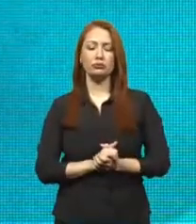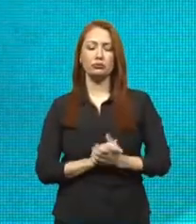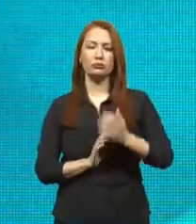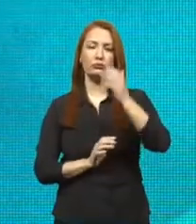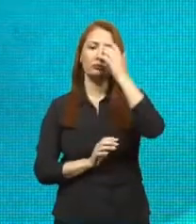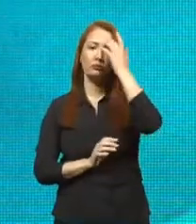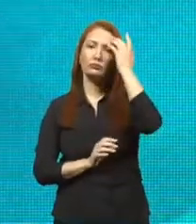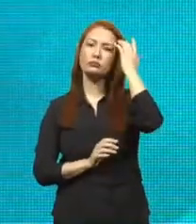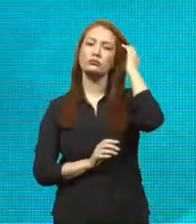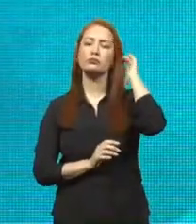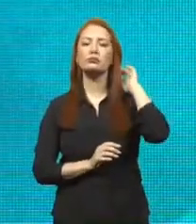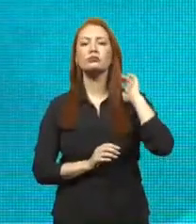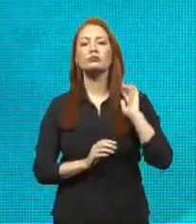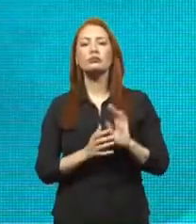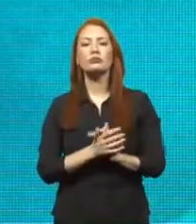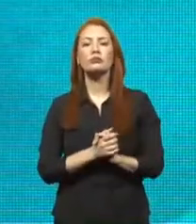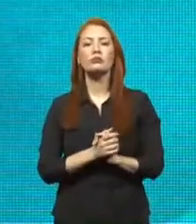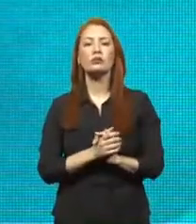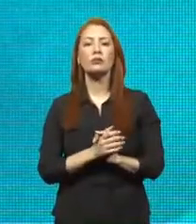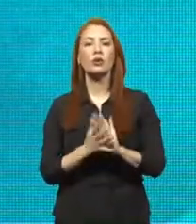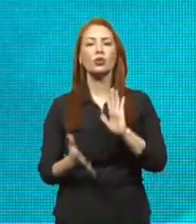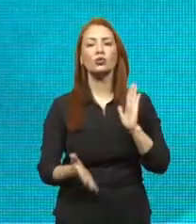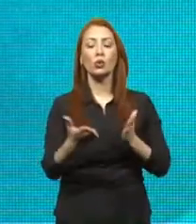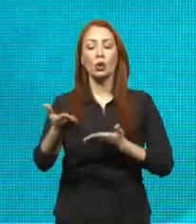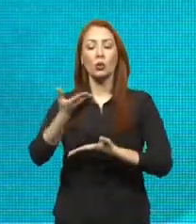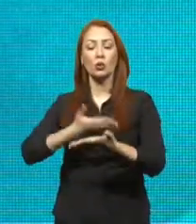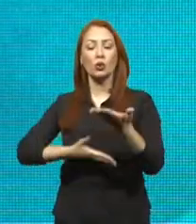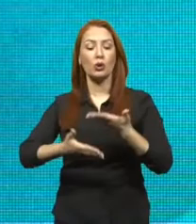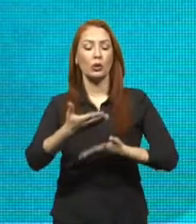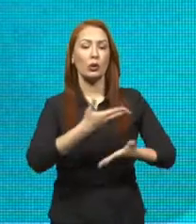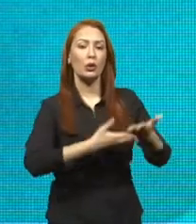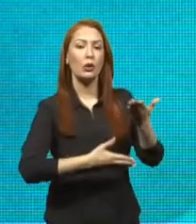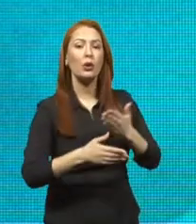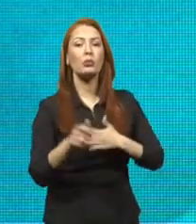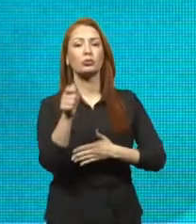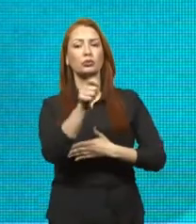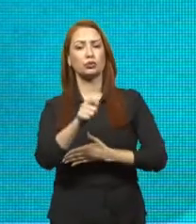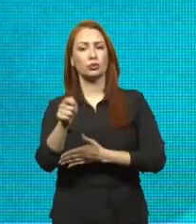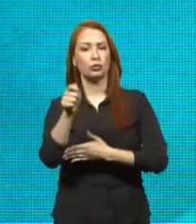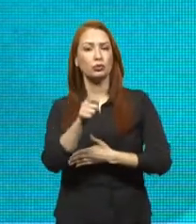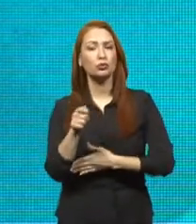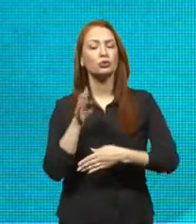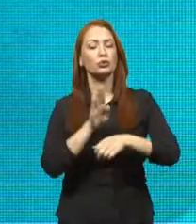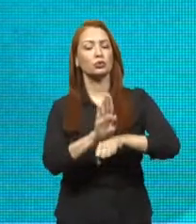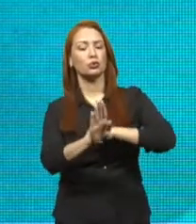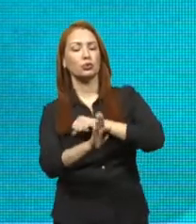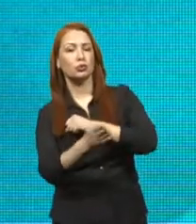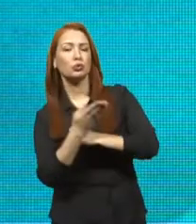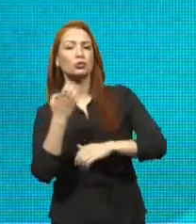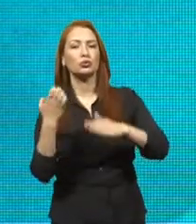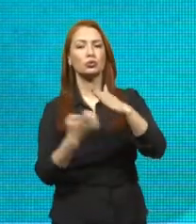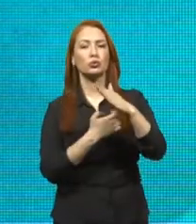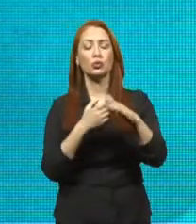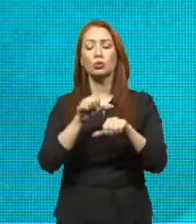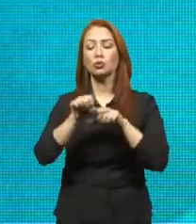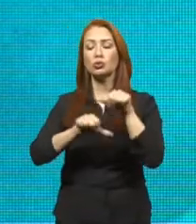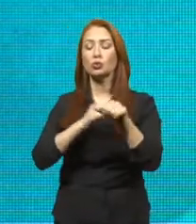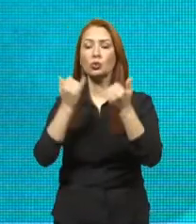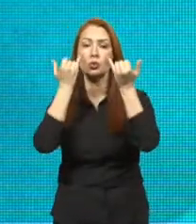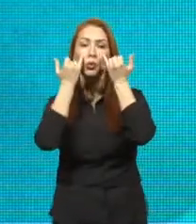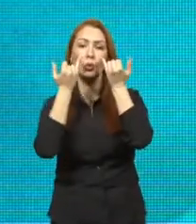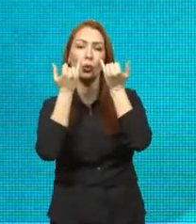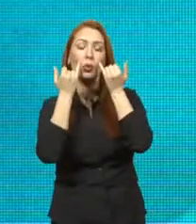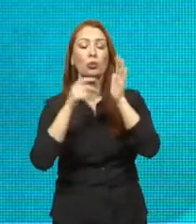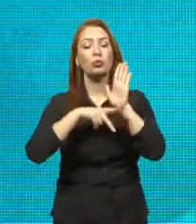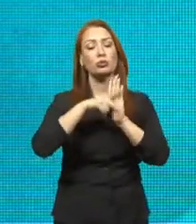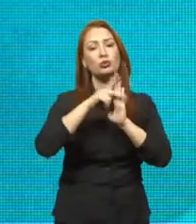exemplo, intercâmbio entre cooperativas e associações, né, trocas de informações. Pode ser projeto de pesquisa